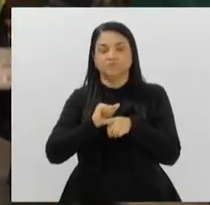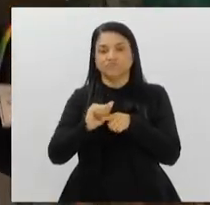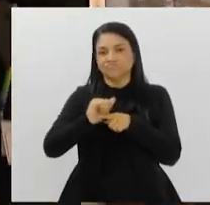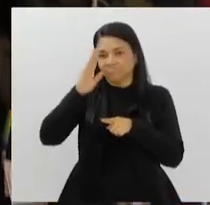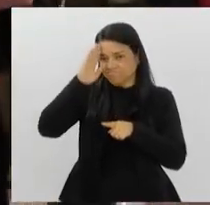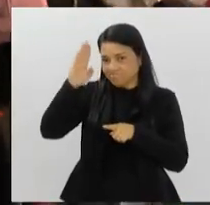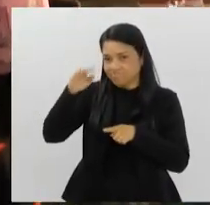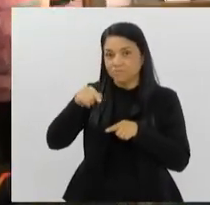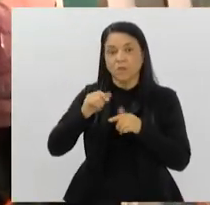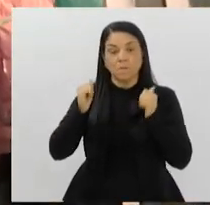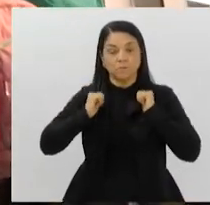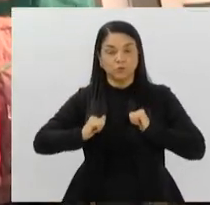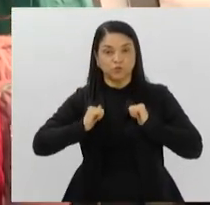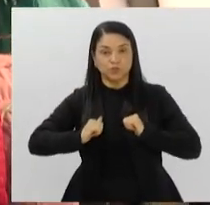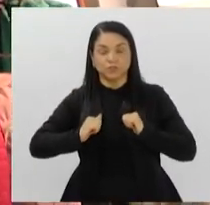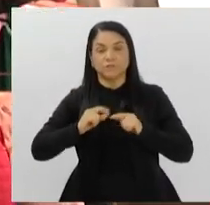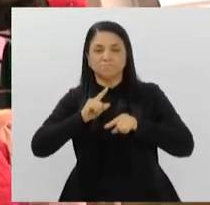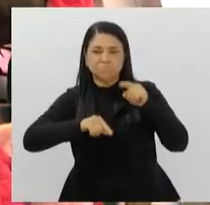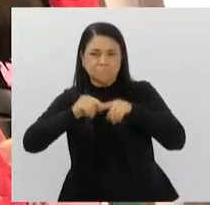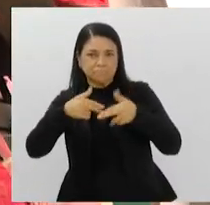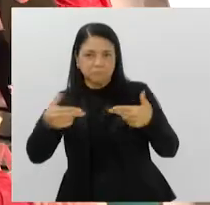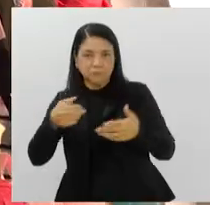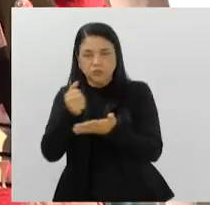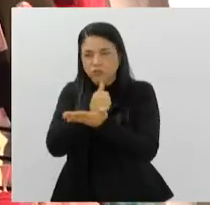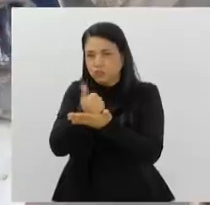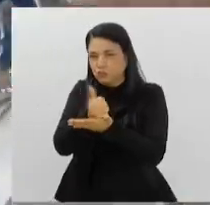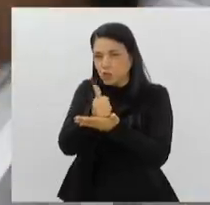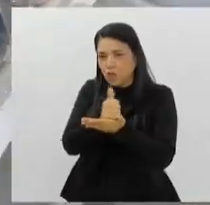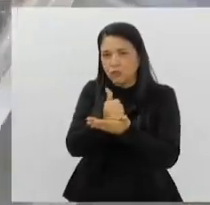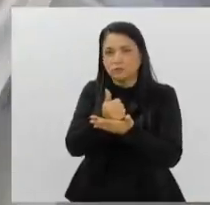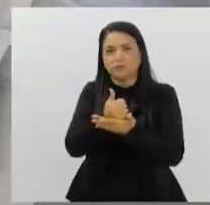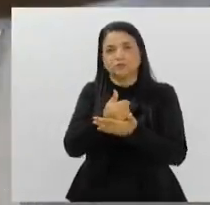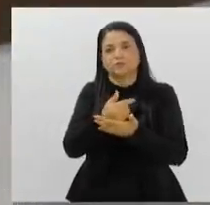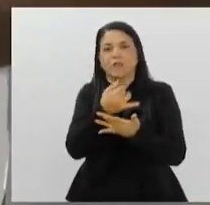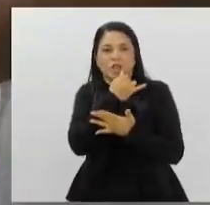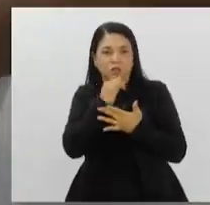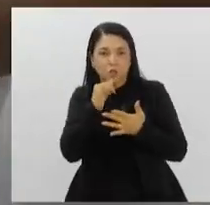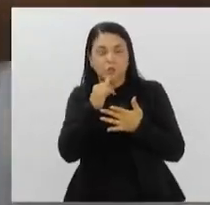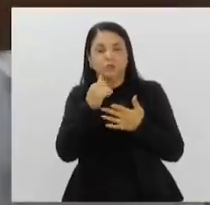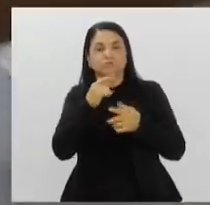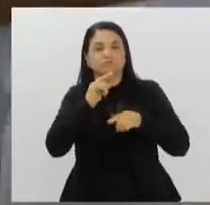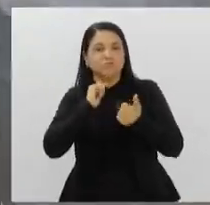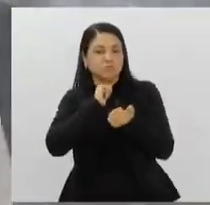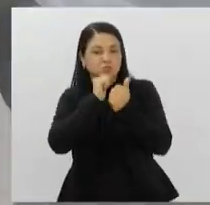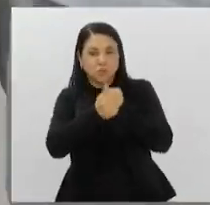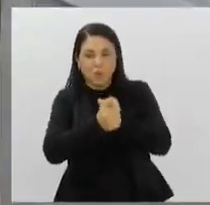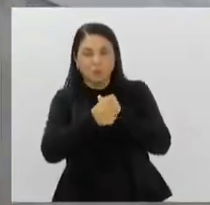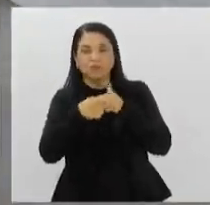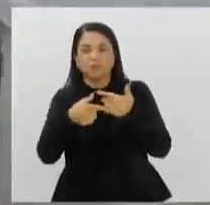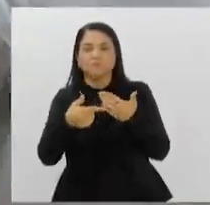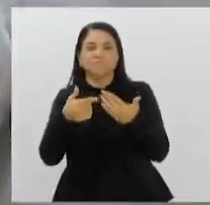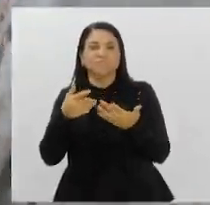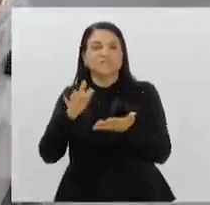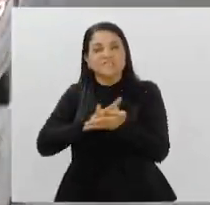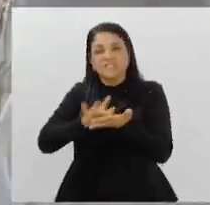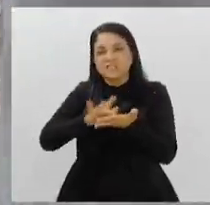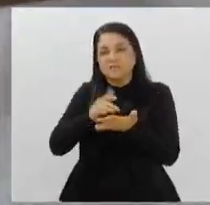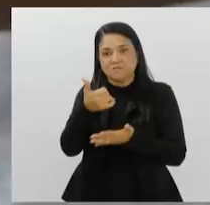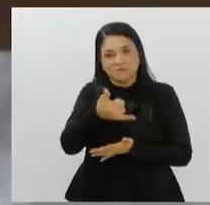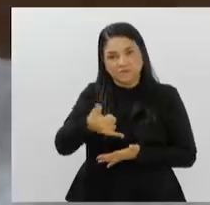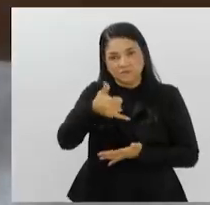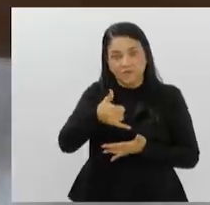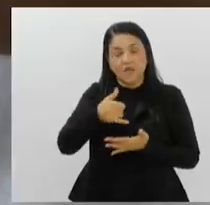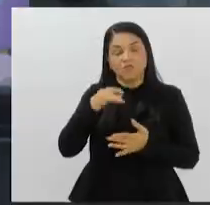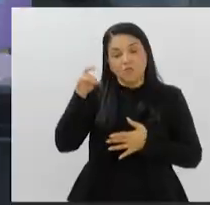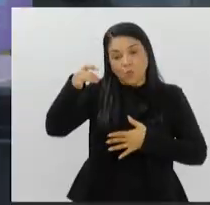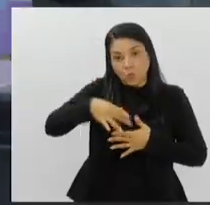vem as mochilas e acessórios, jogos eletrônicos, artigos esportivos, celulares e tablets e, por último, os